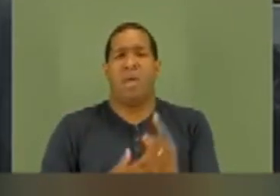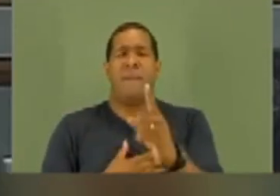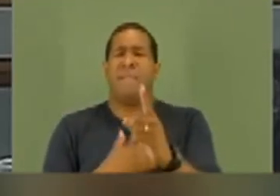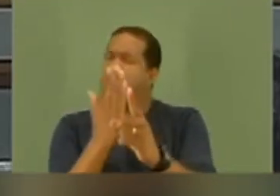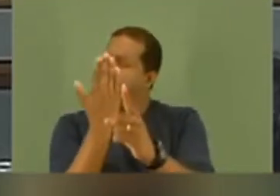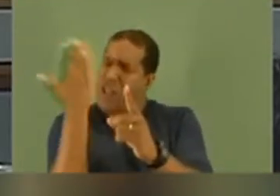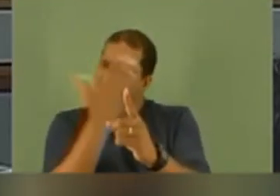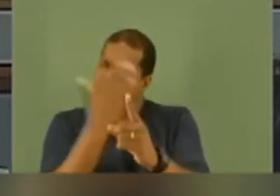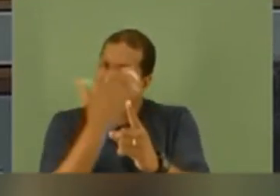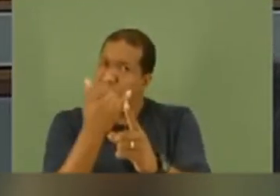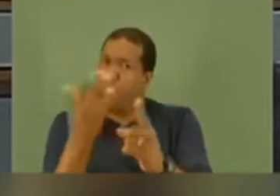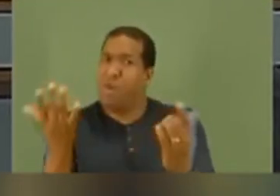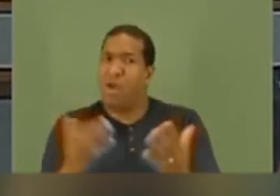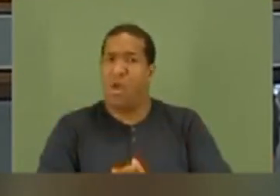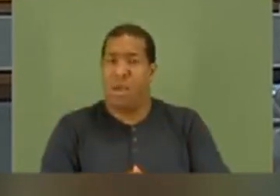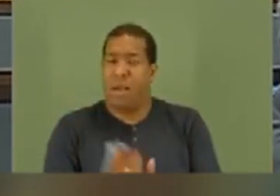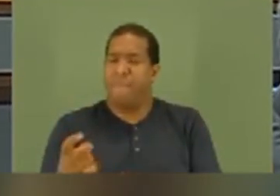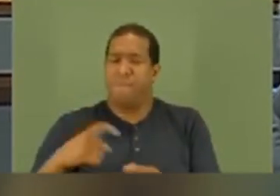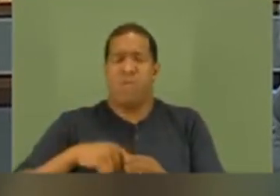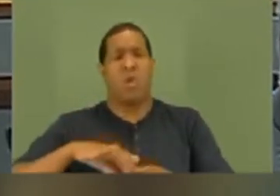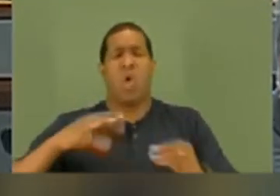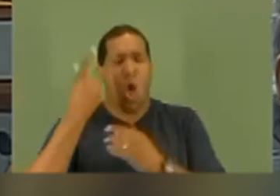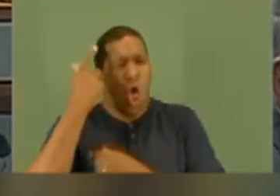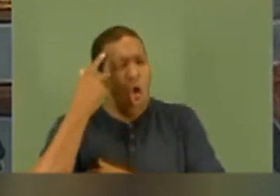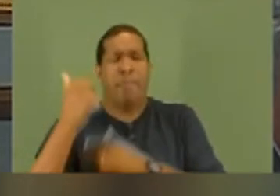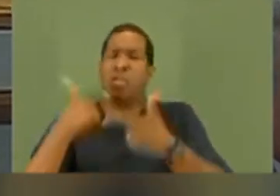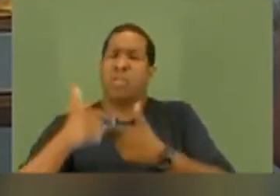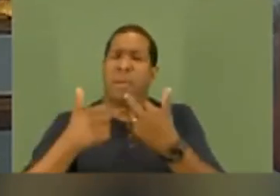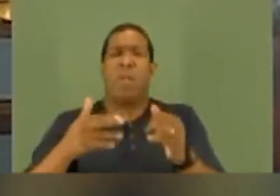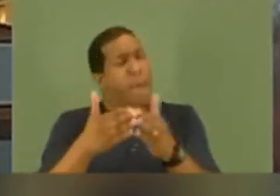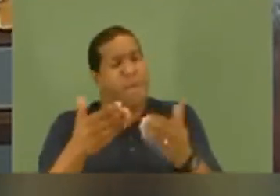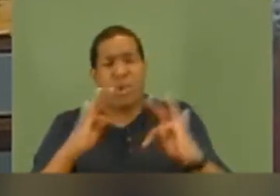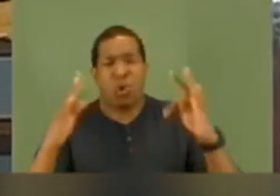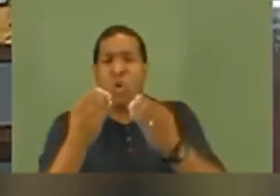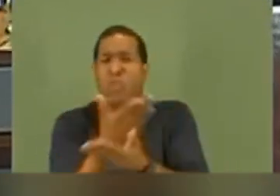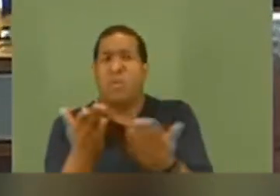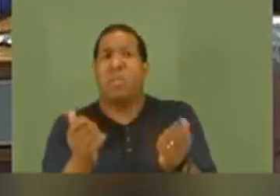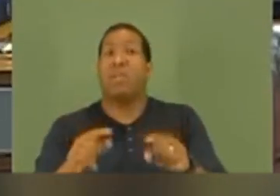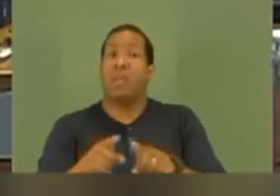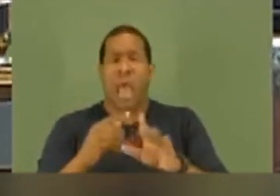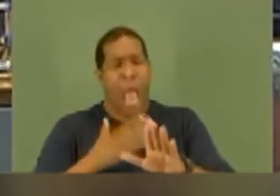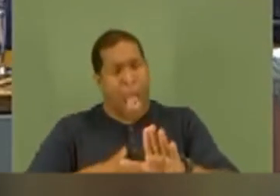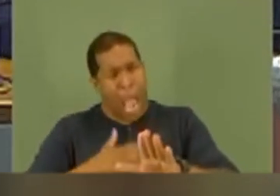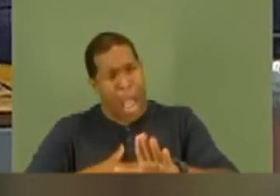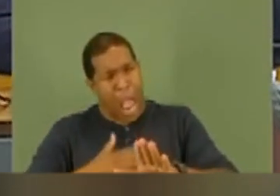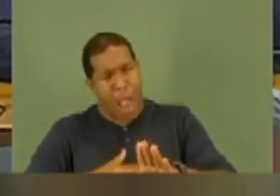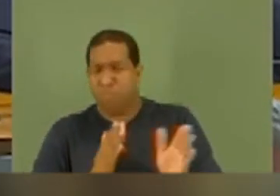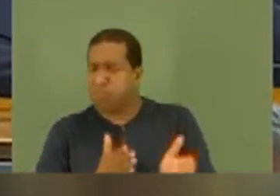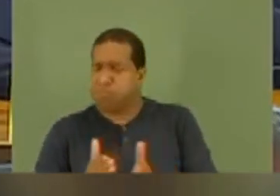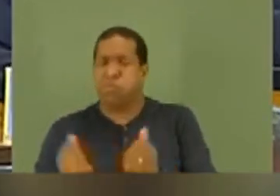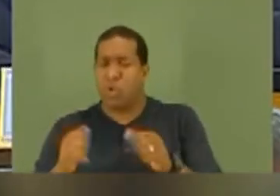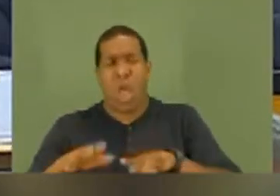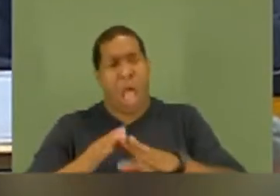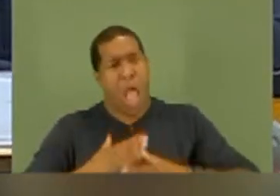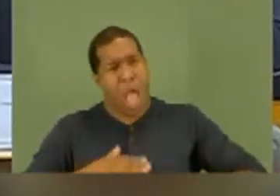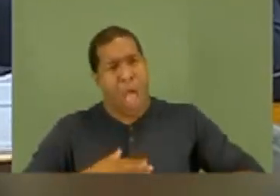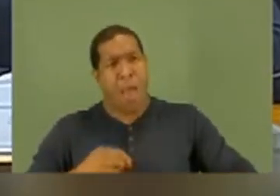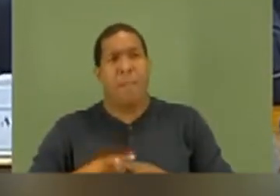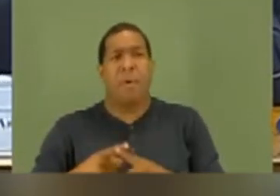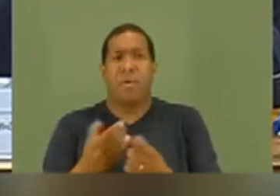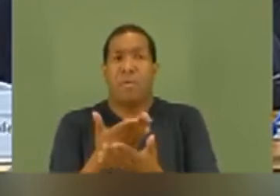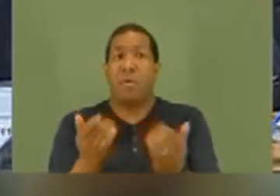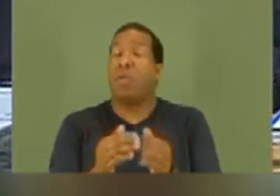senhor. Olha, vamos voltar à normalidade dos trabalhos. Eu peço a todos ponderação, ponderação. Eu